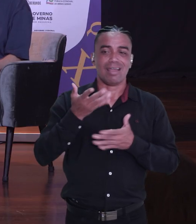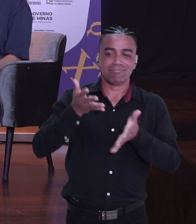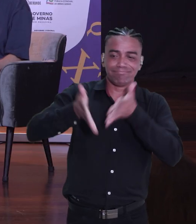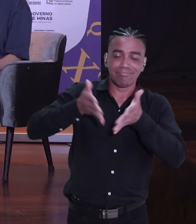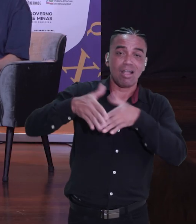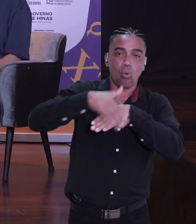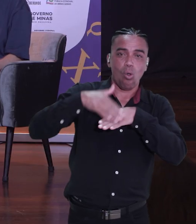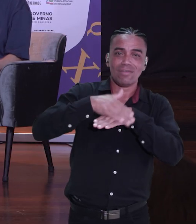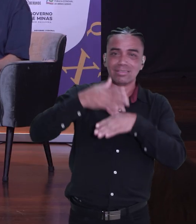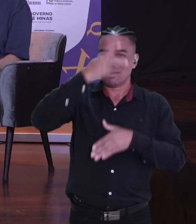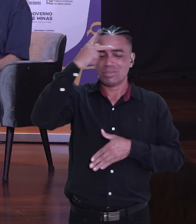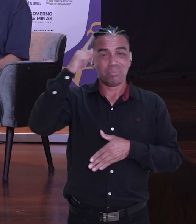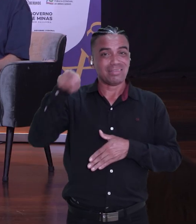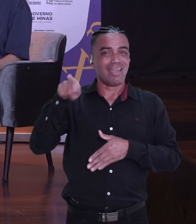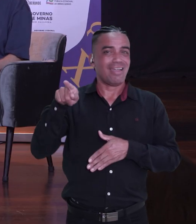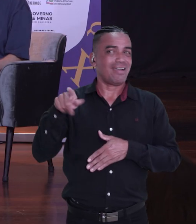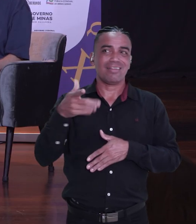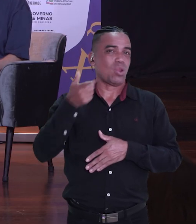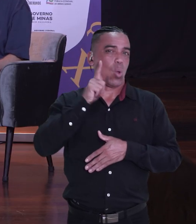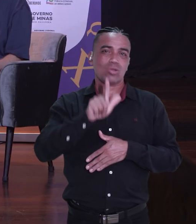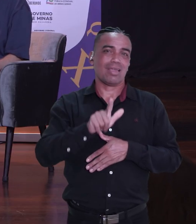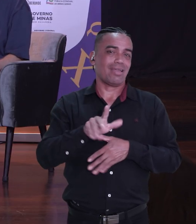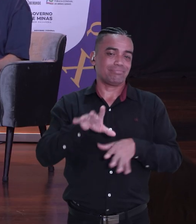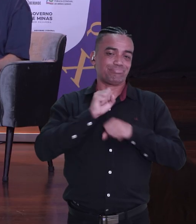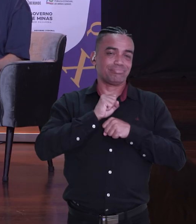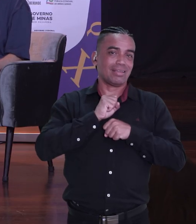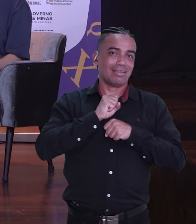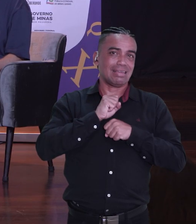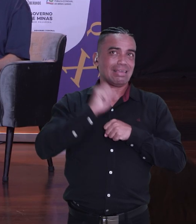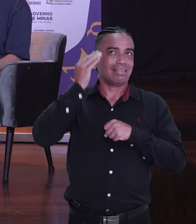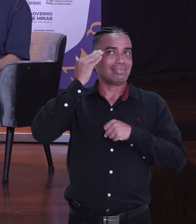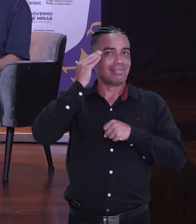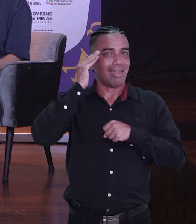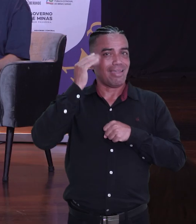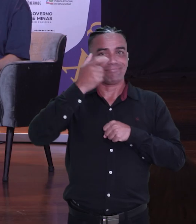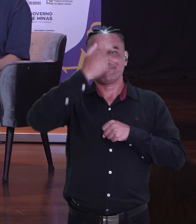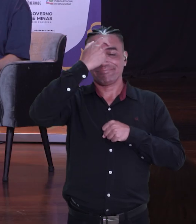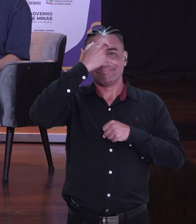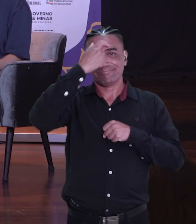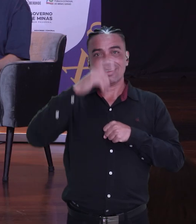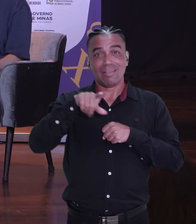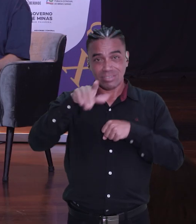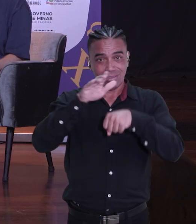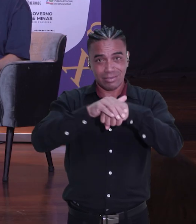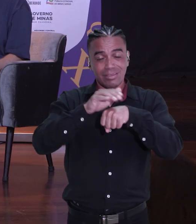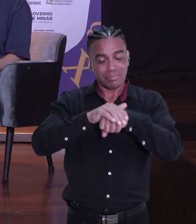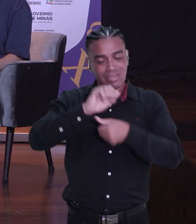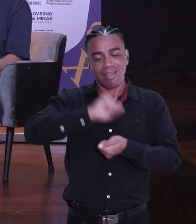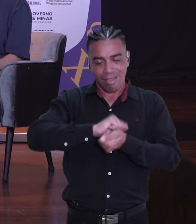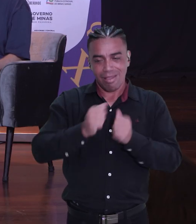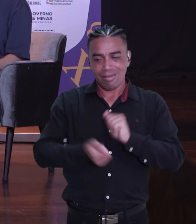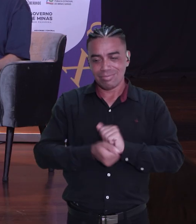você tenta argumentar racionalmente com a pessoa, mas aquela pessoa já não está mais em condições de argumentar, de entender racionalmente. Aí você